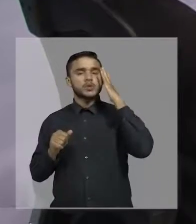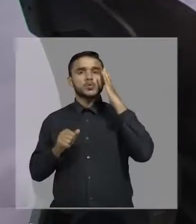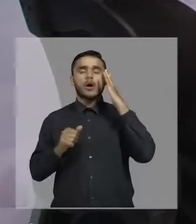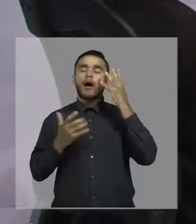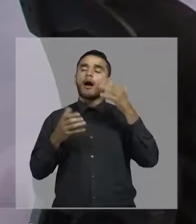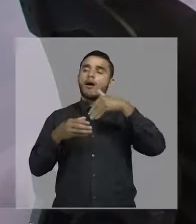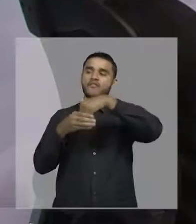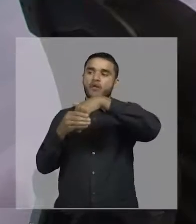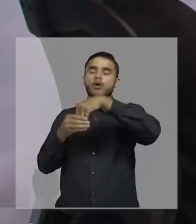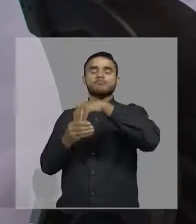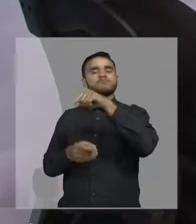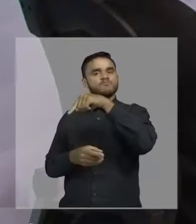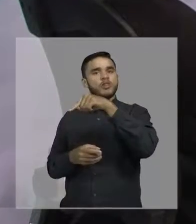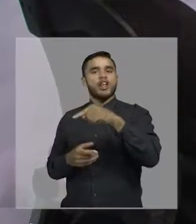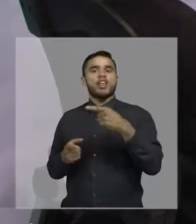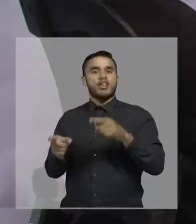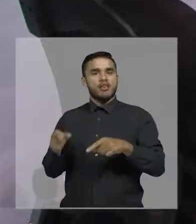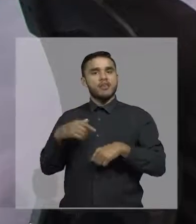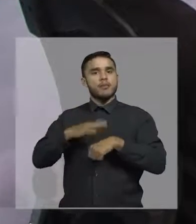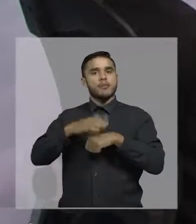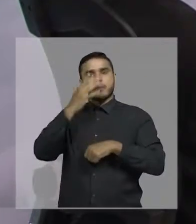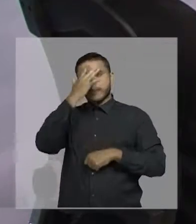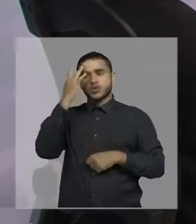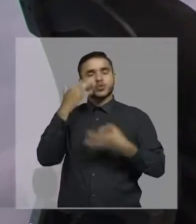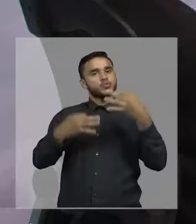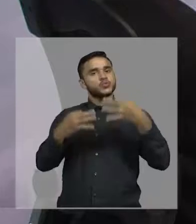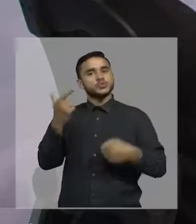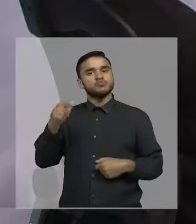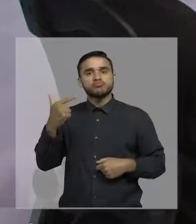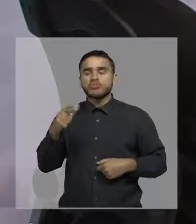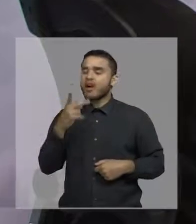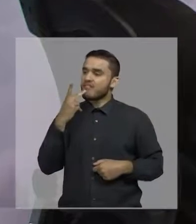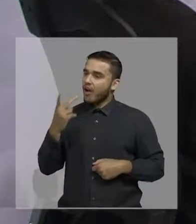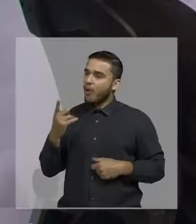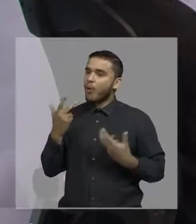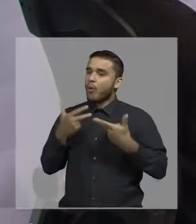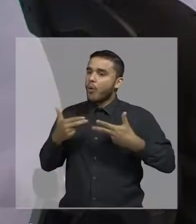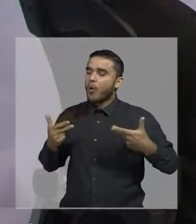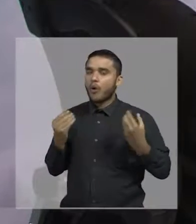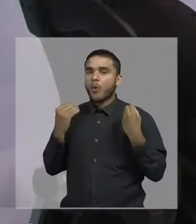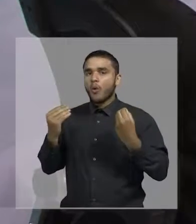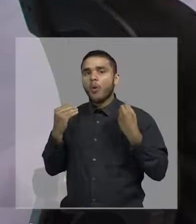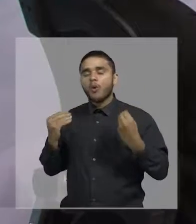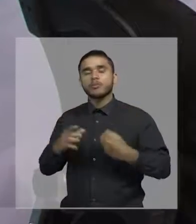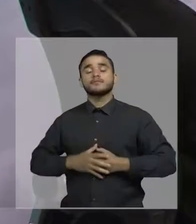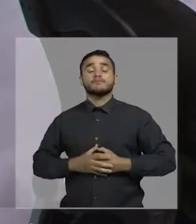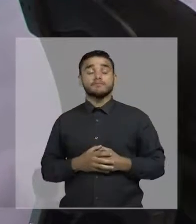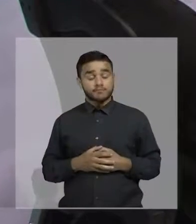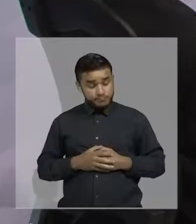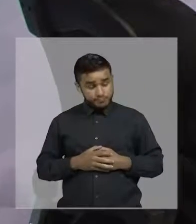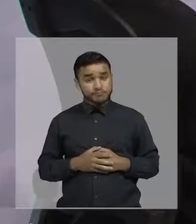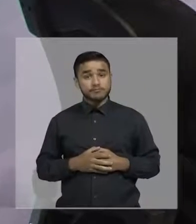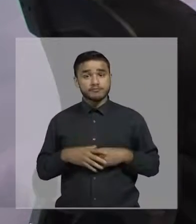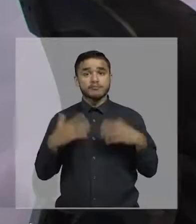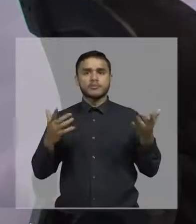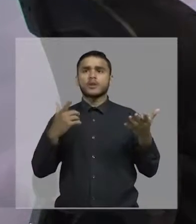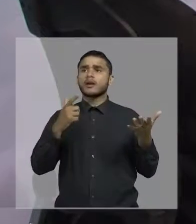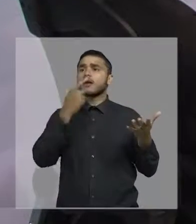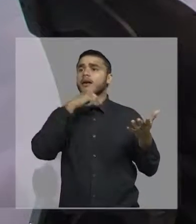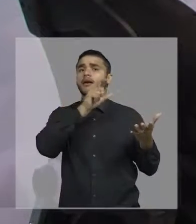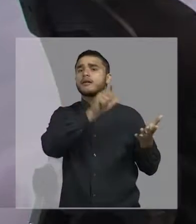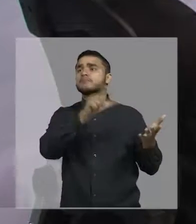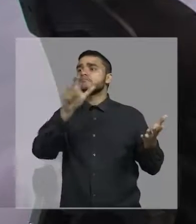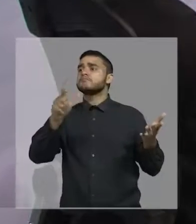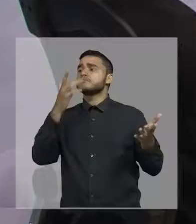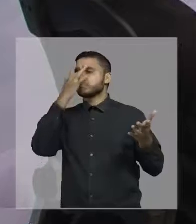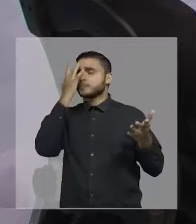extremamente competitivo diante da realidade que a gente tem de ausência de lideranças. Se você buscar dentro do que a gente tem